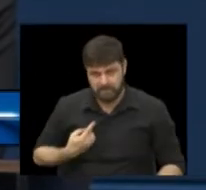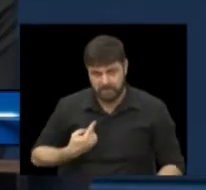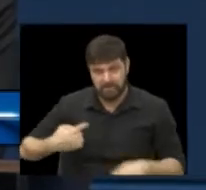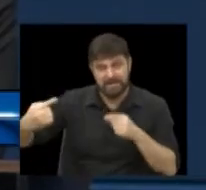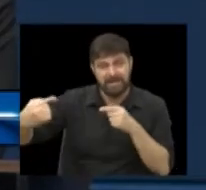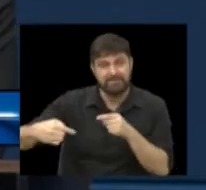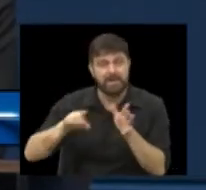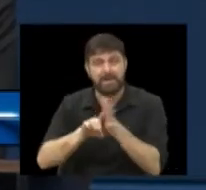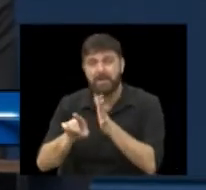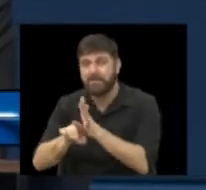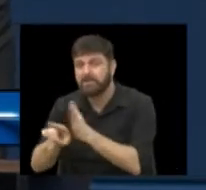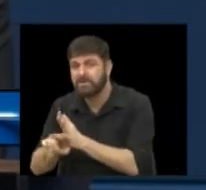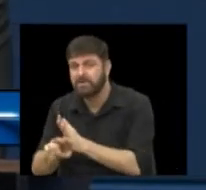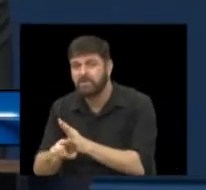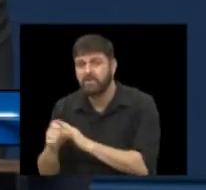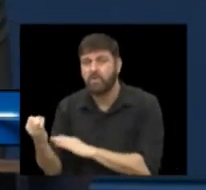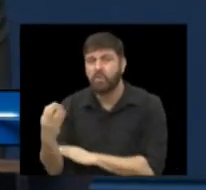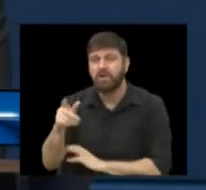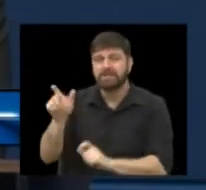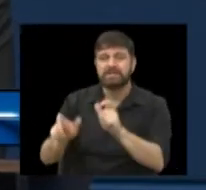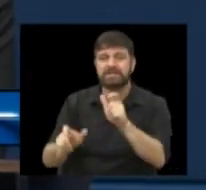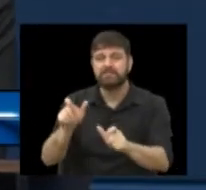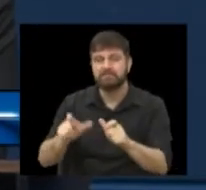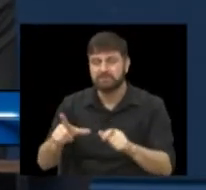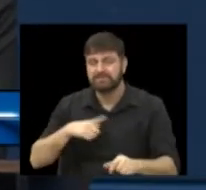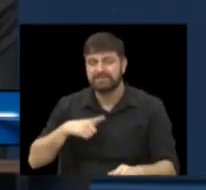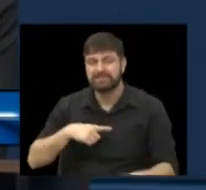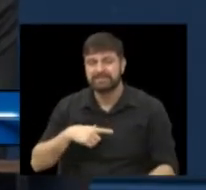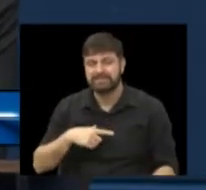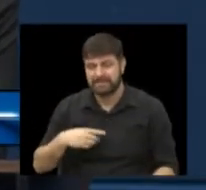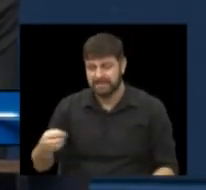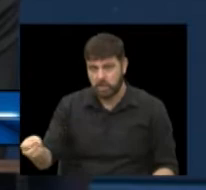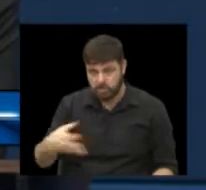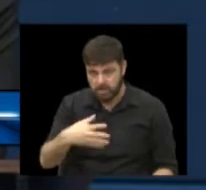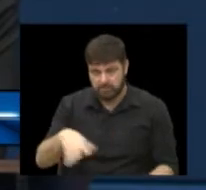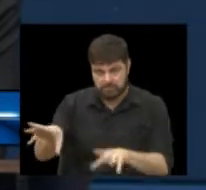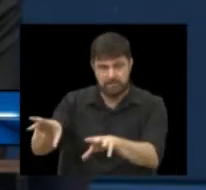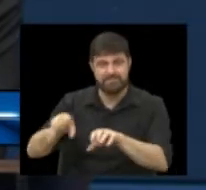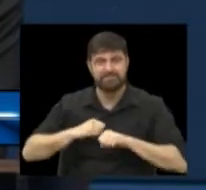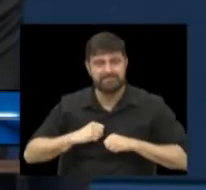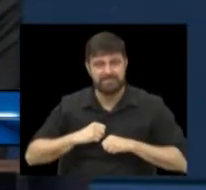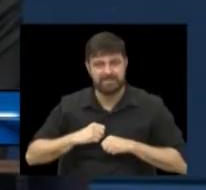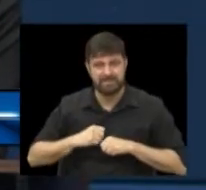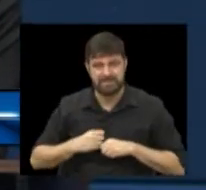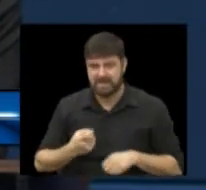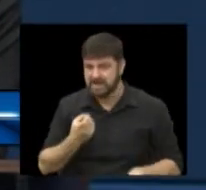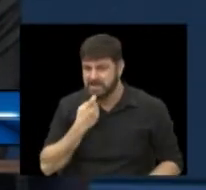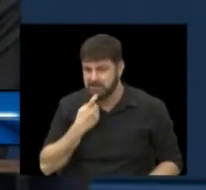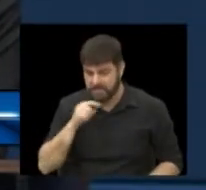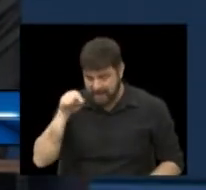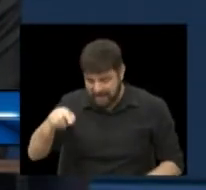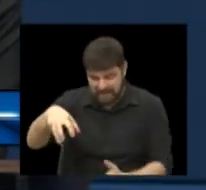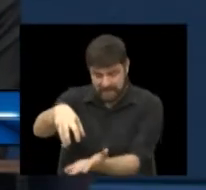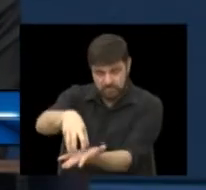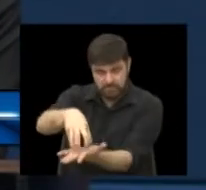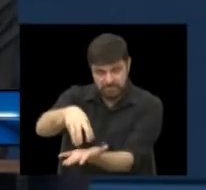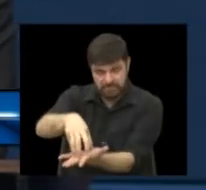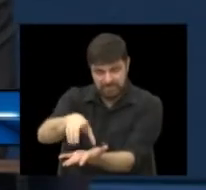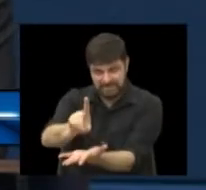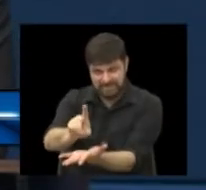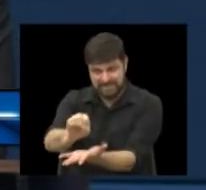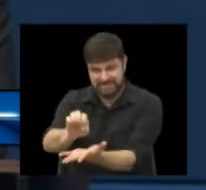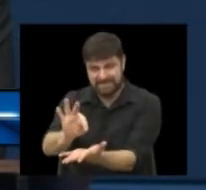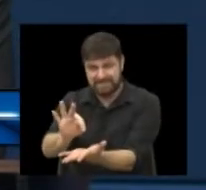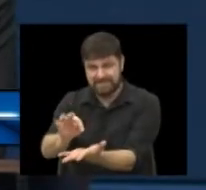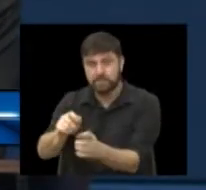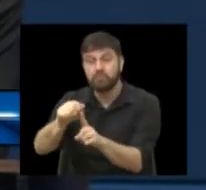me responderem quantos casos novos nós temos na cidade de Campinas, só nesse serviço, no Centro de Referência DST e AIDS, por